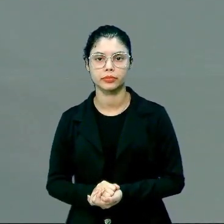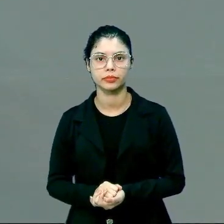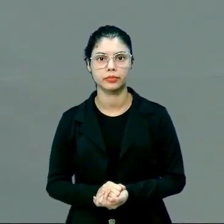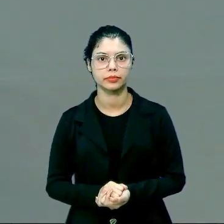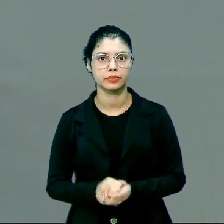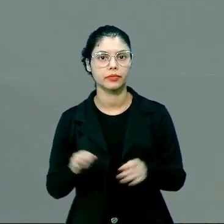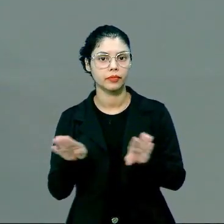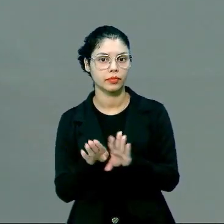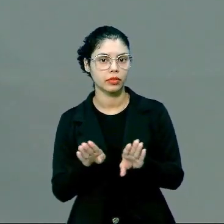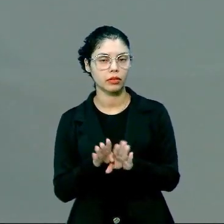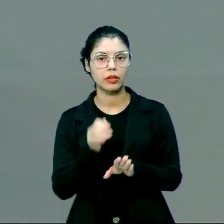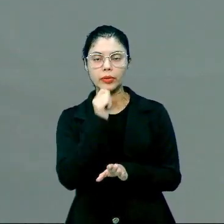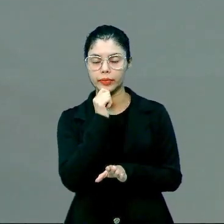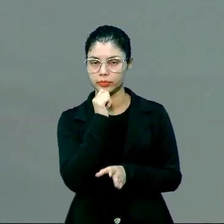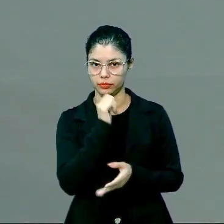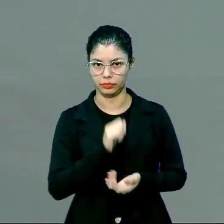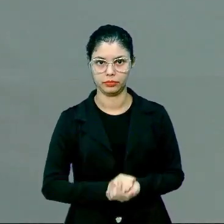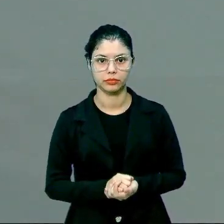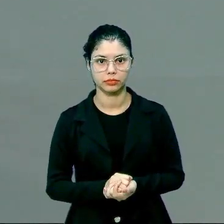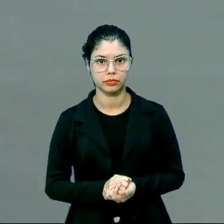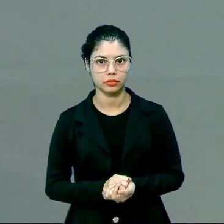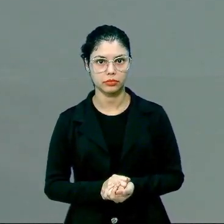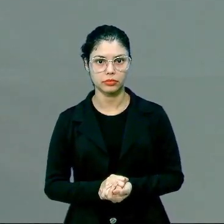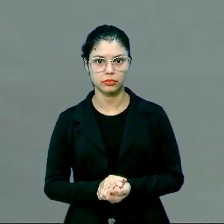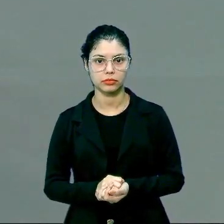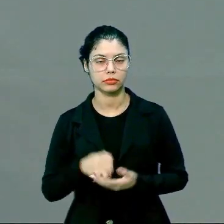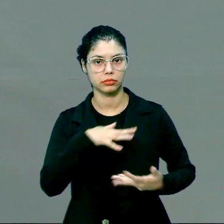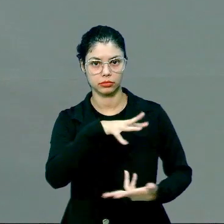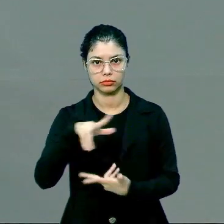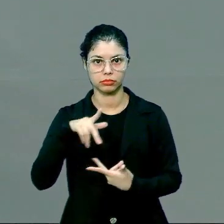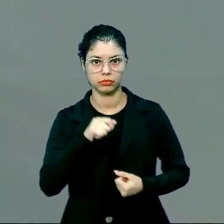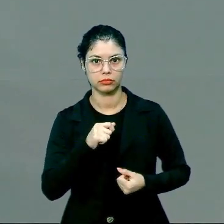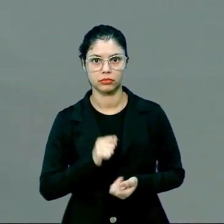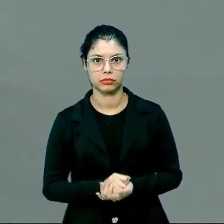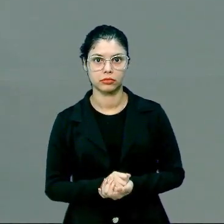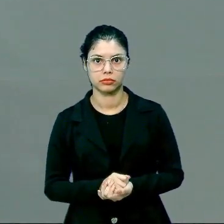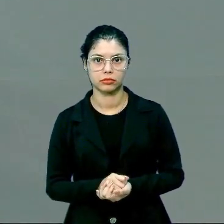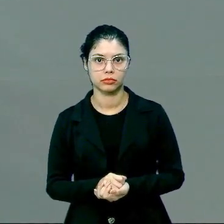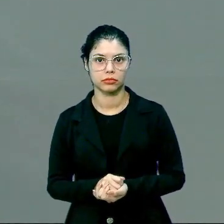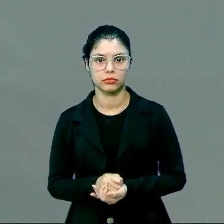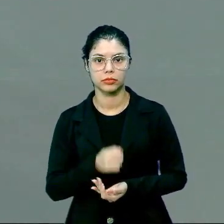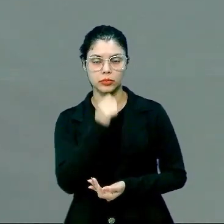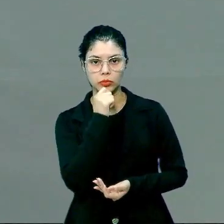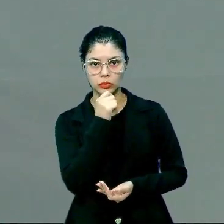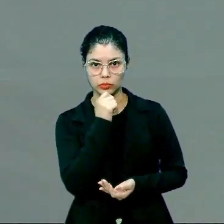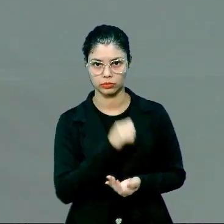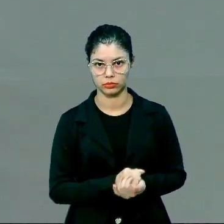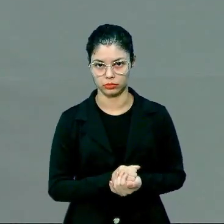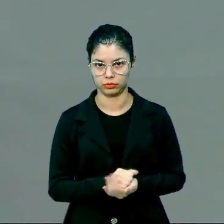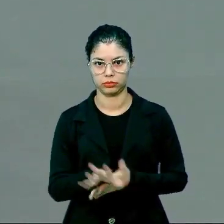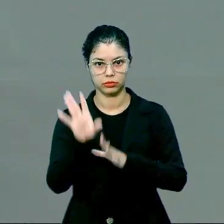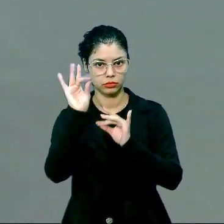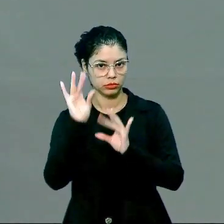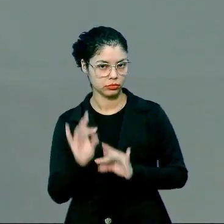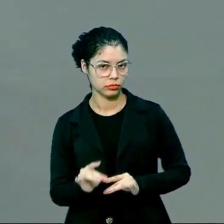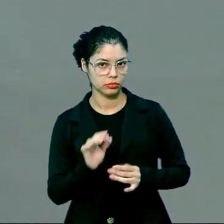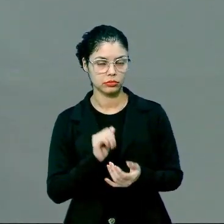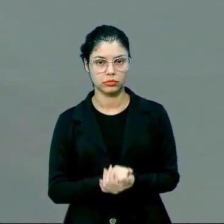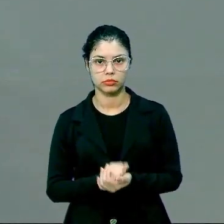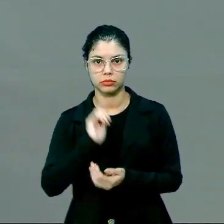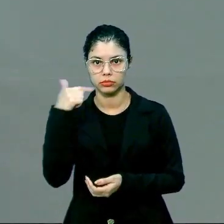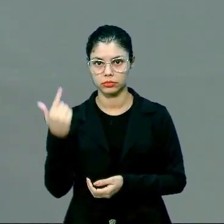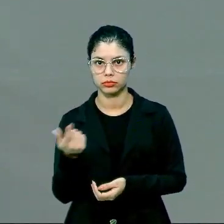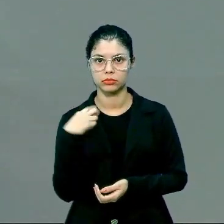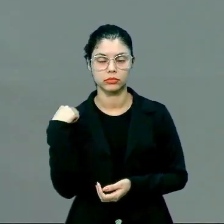real. Então isso aqui é a globalização. São os dois maiores aspectos, podemos dizer assim, daquilo que